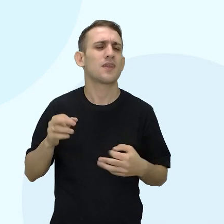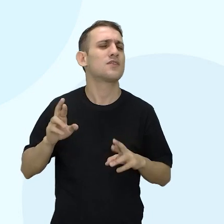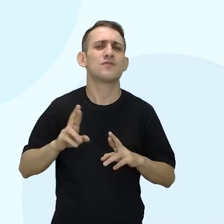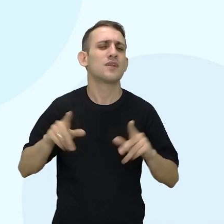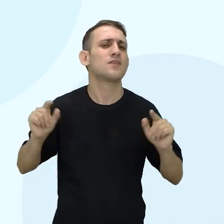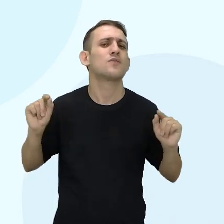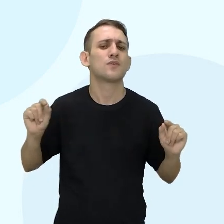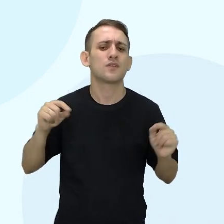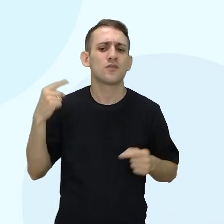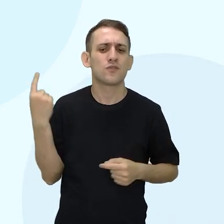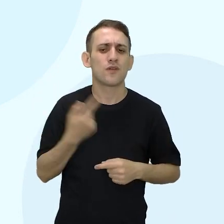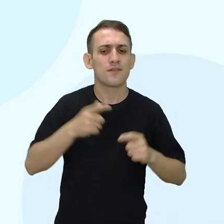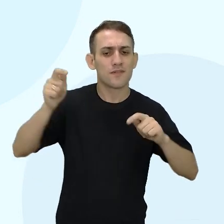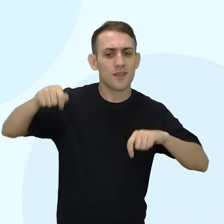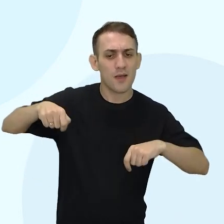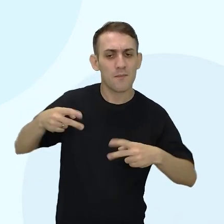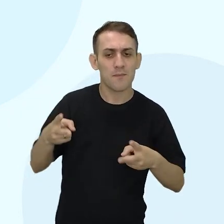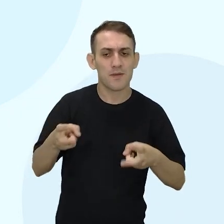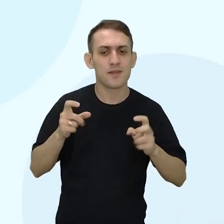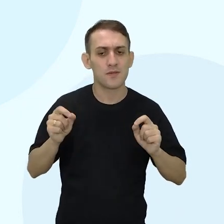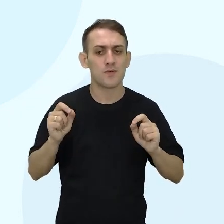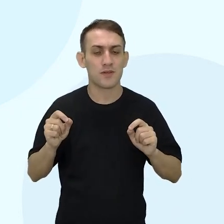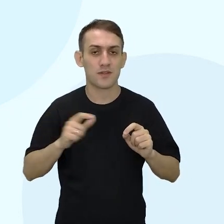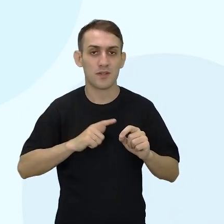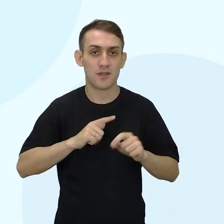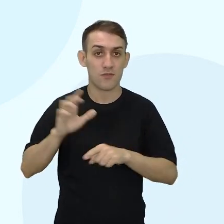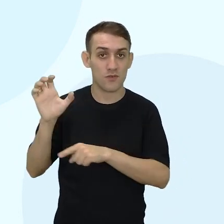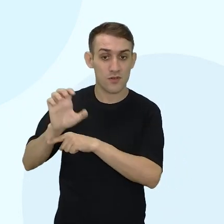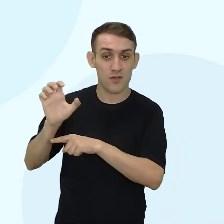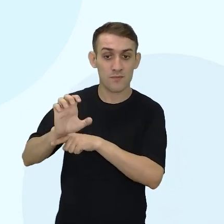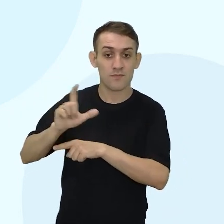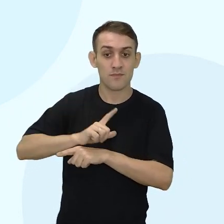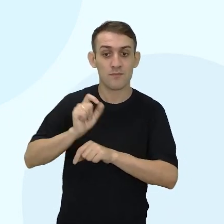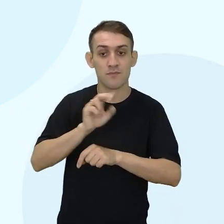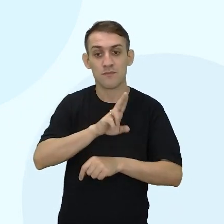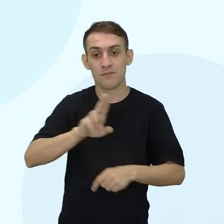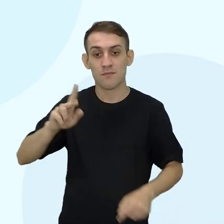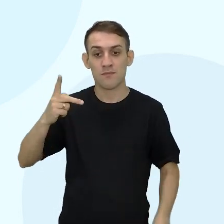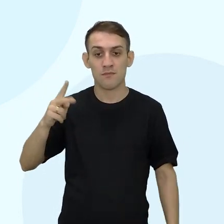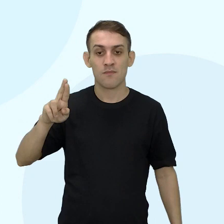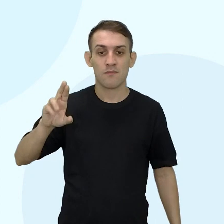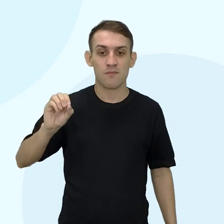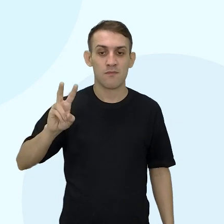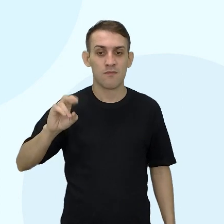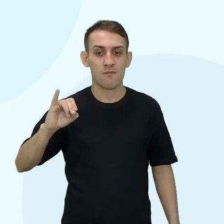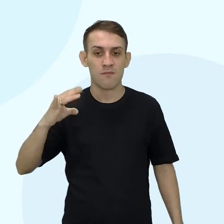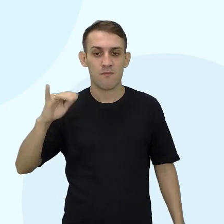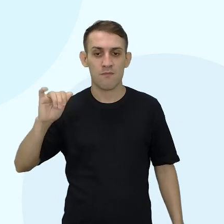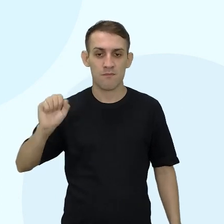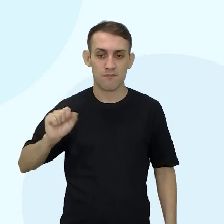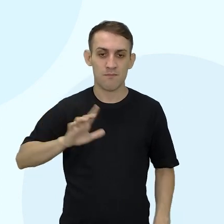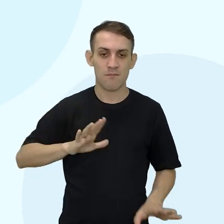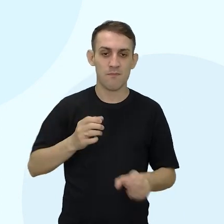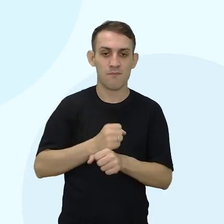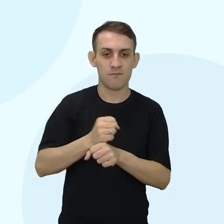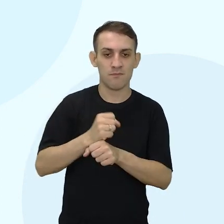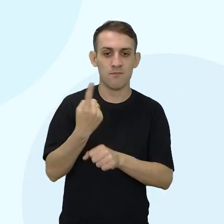diferença aí, a gente começa a perceber aí que de vez de ter os estados, a gente tem 7 províncias. Já em